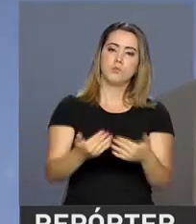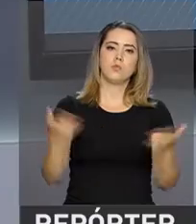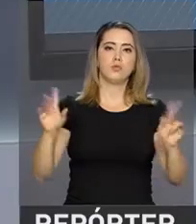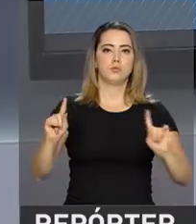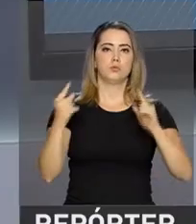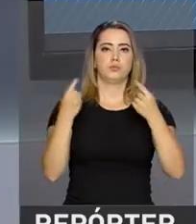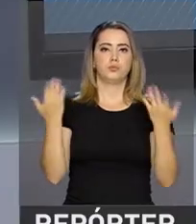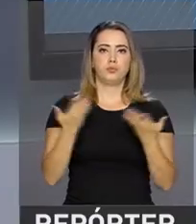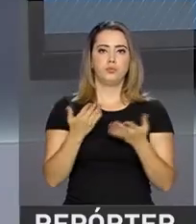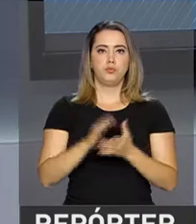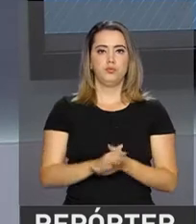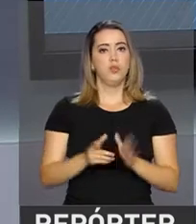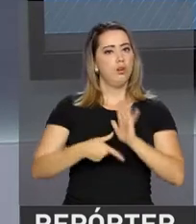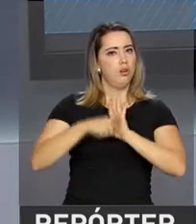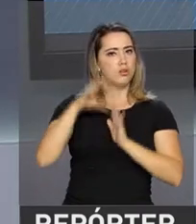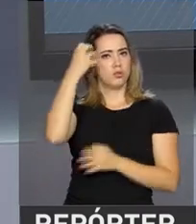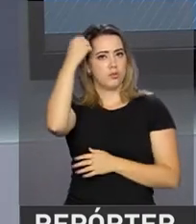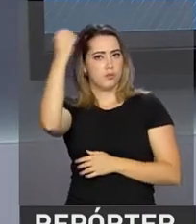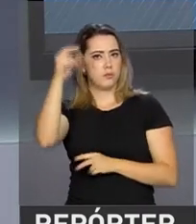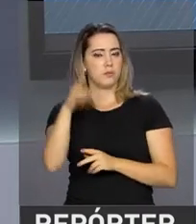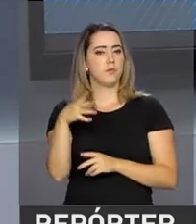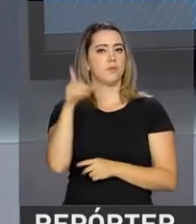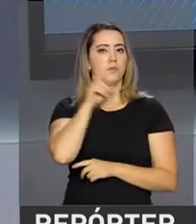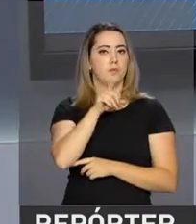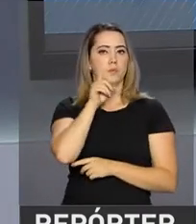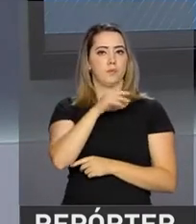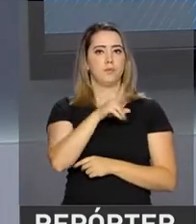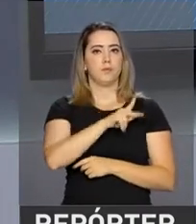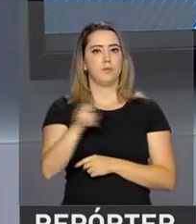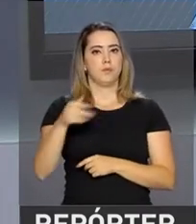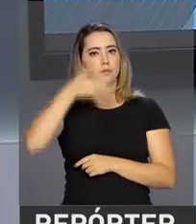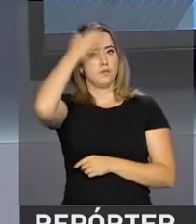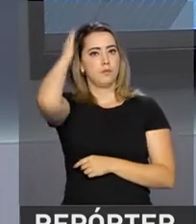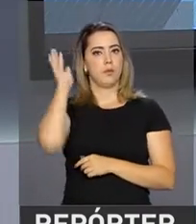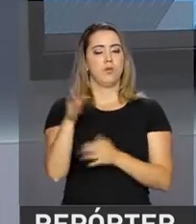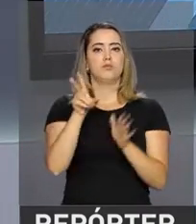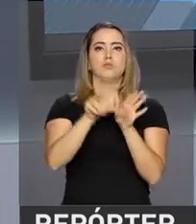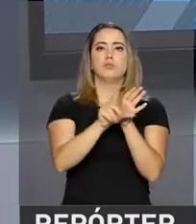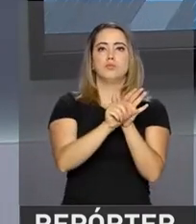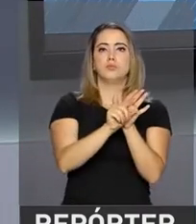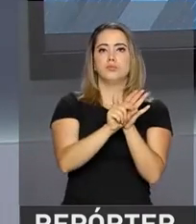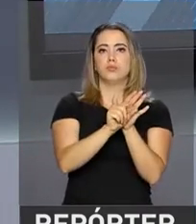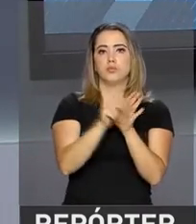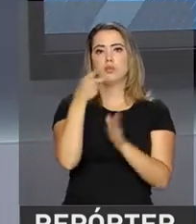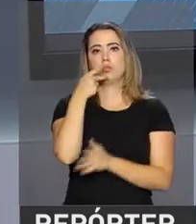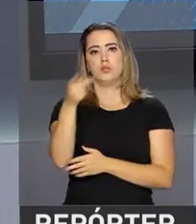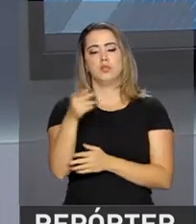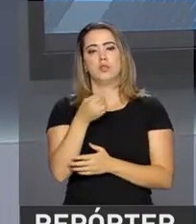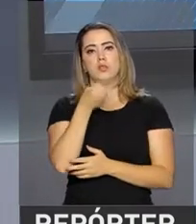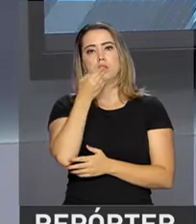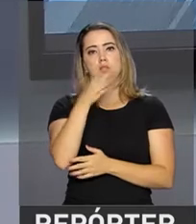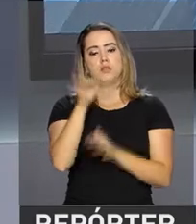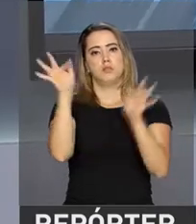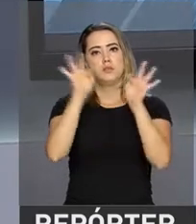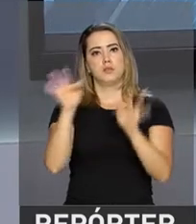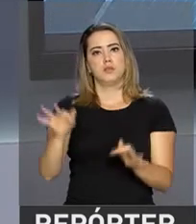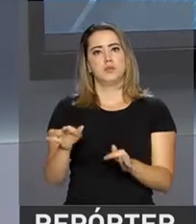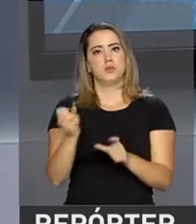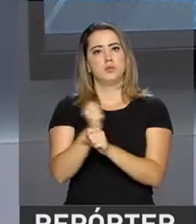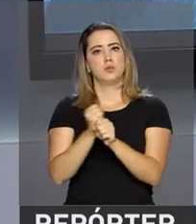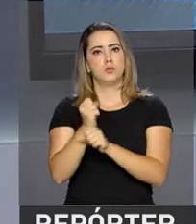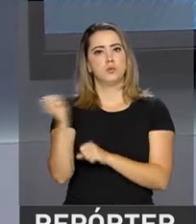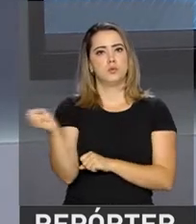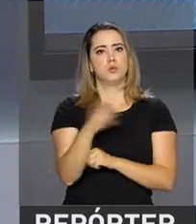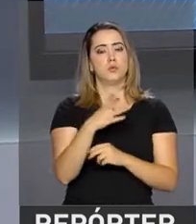hoje. E antes de embarcar para os Estados Unidos, o presidente Temer publicou um vídeo nas redes sociais para desejar um feliz